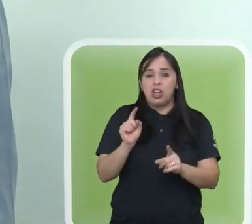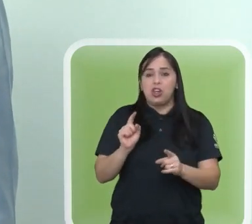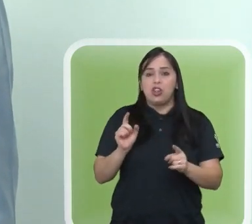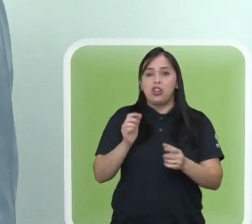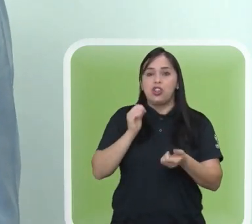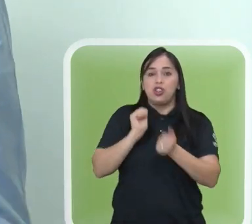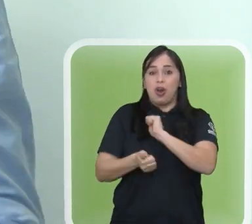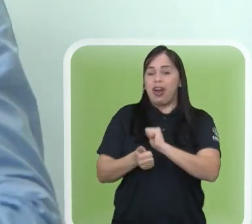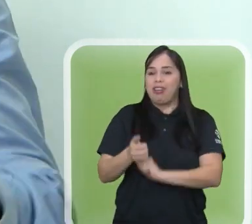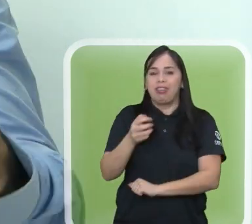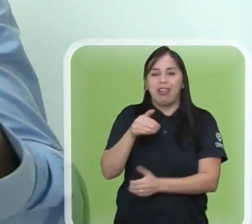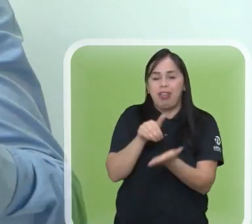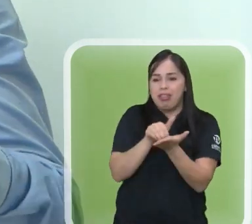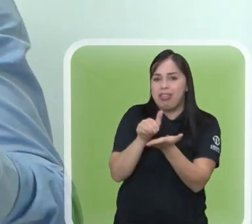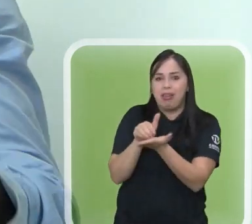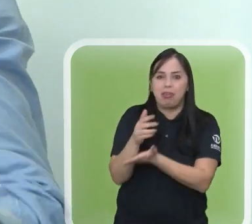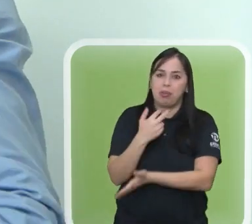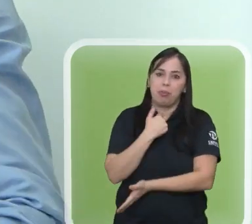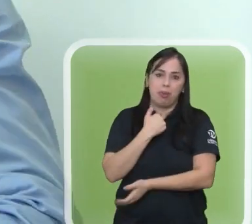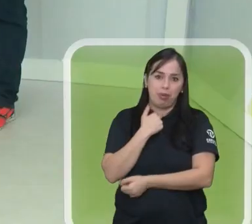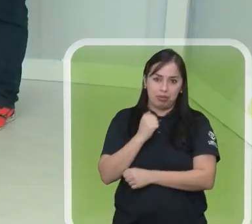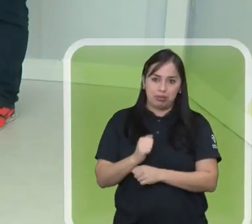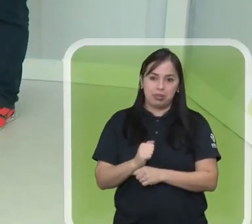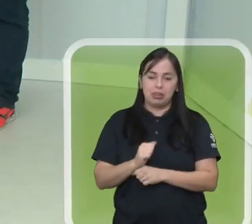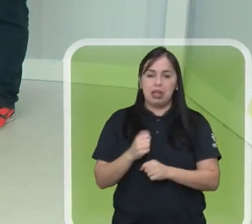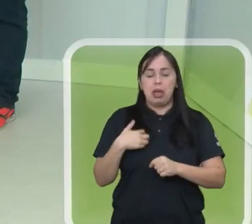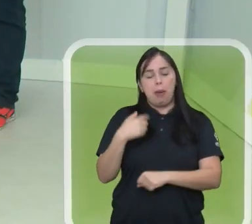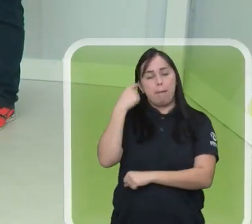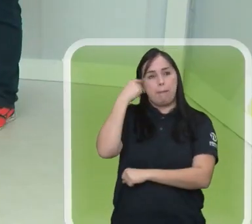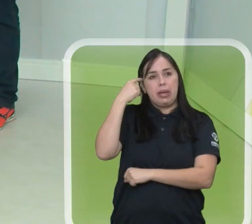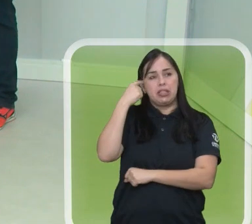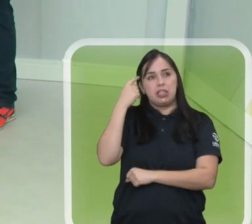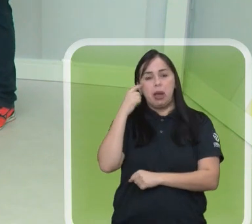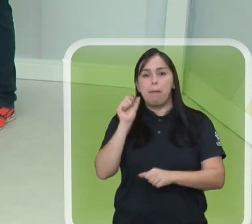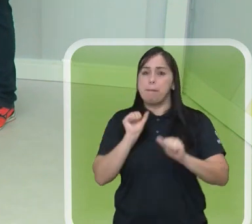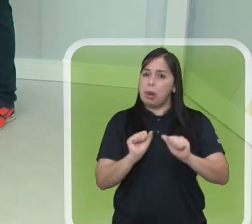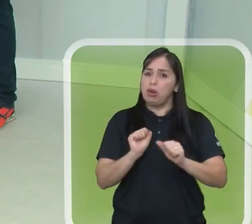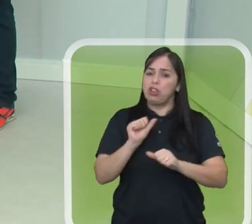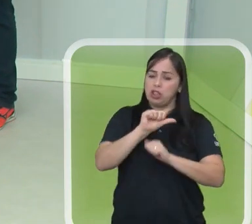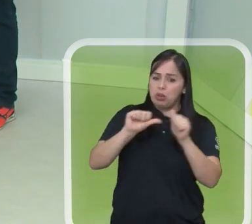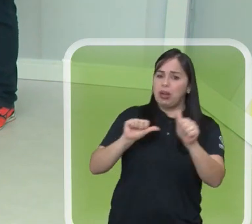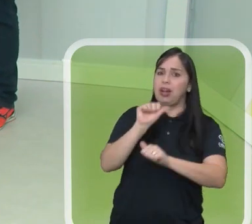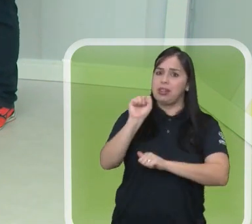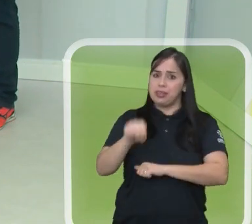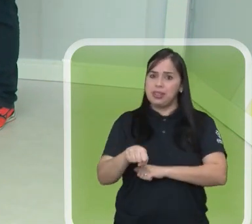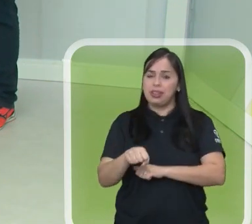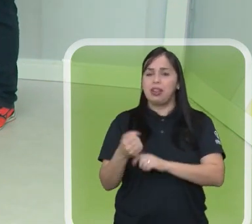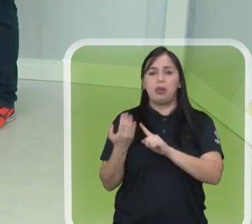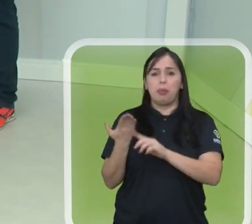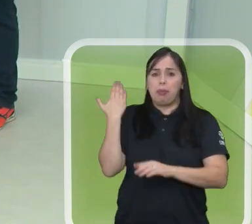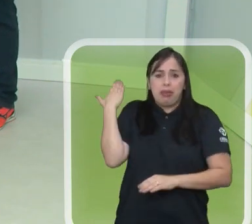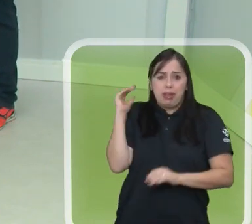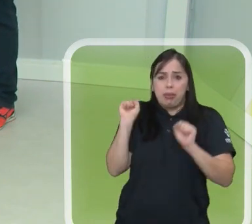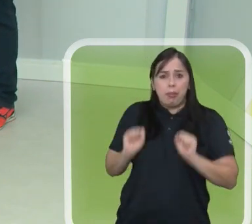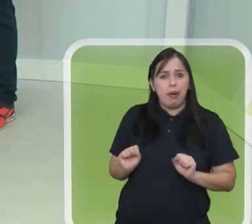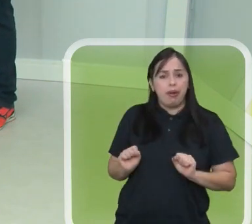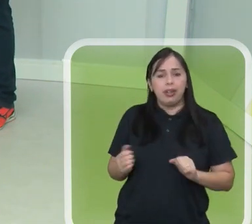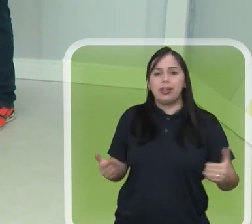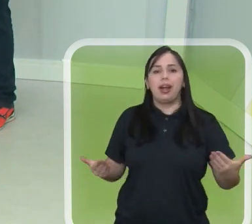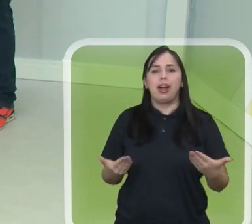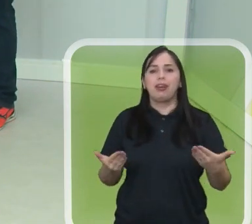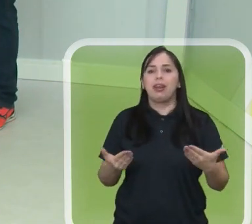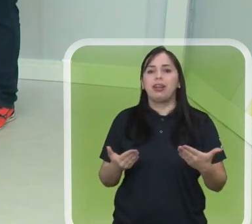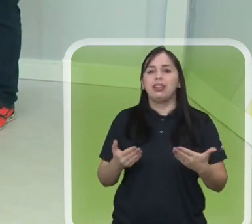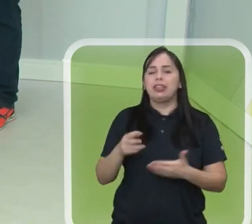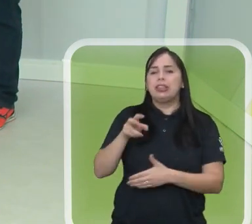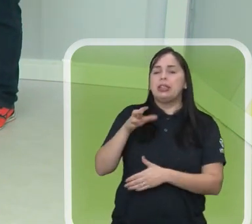atrapalha muito. Eu acho que tinha que ter uma folga ali de poder trocar uns 4, 5, como era antigamente, né? Não vou dizer o time todo, mas pelo menos uns 5 você